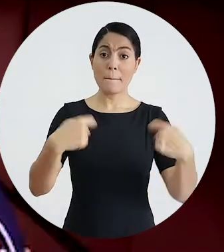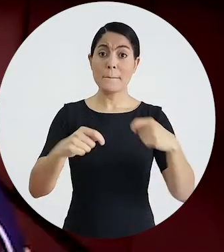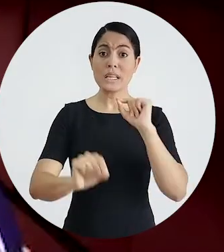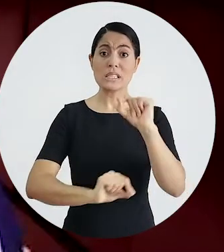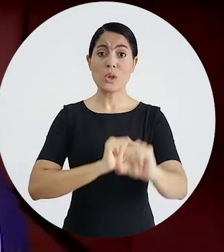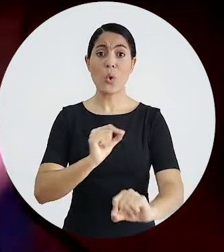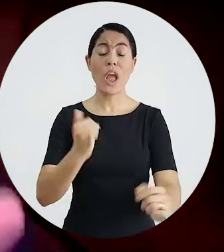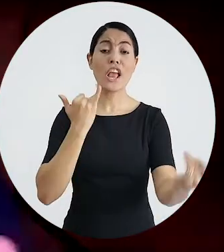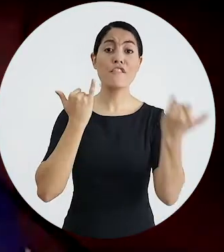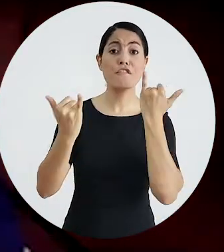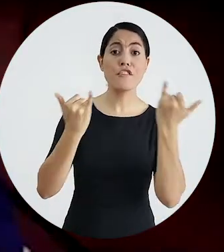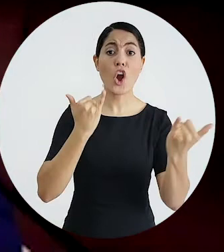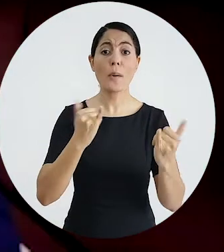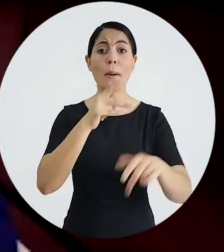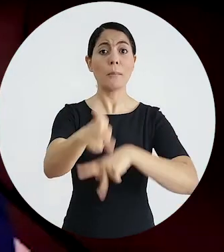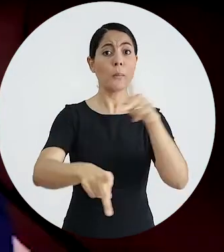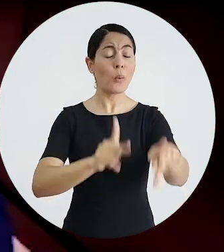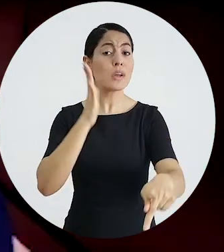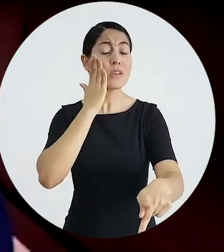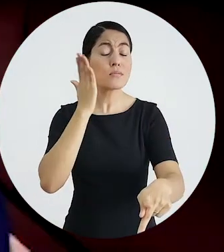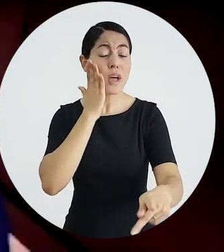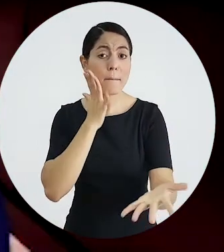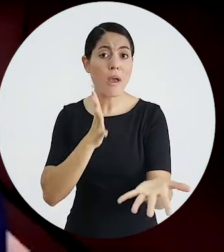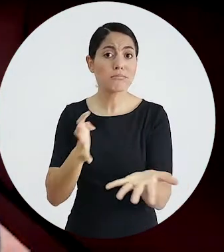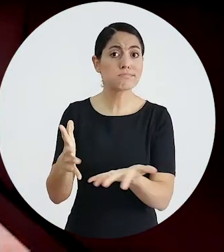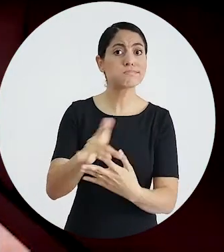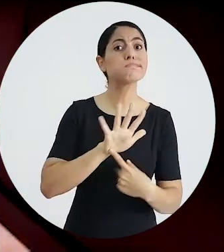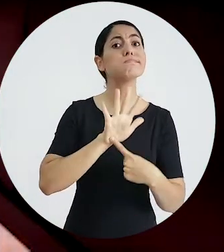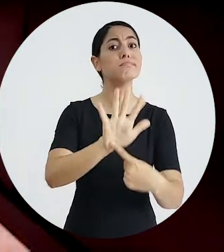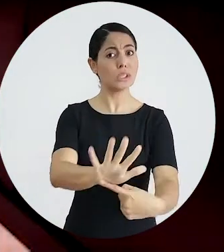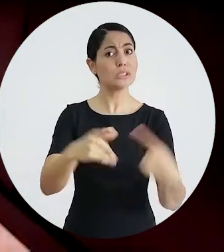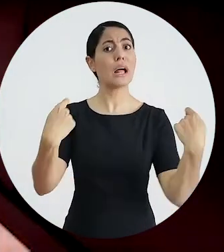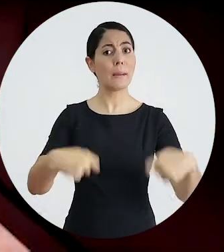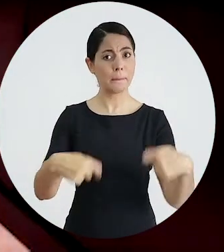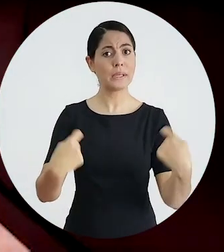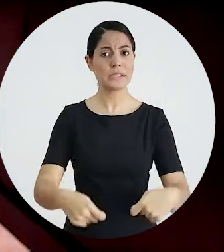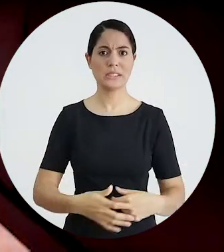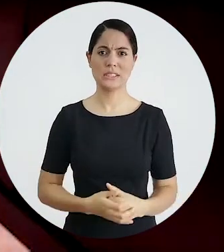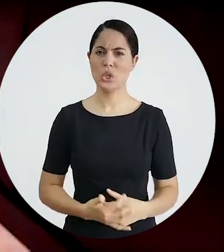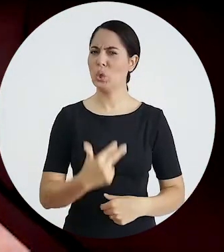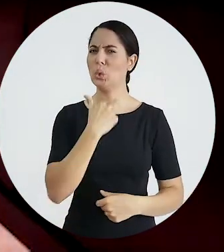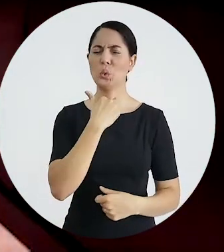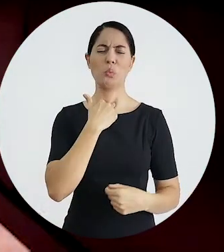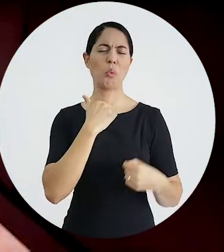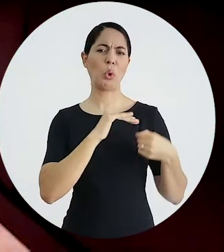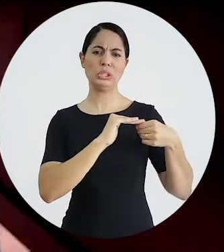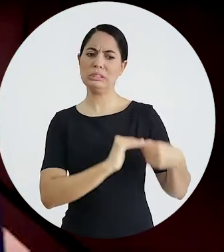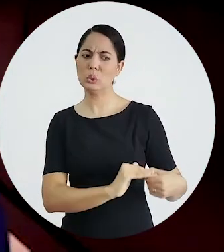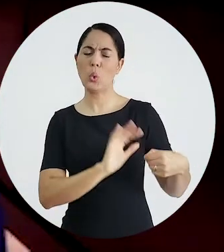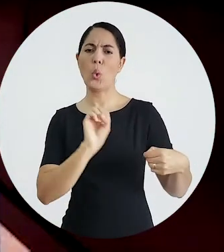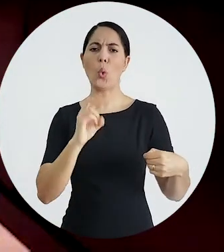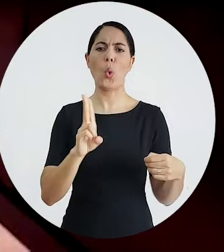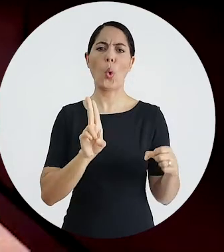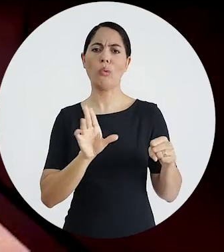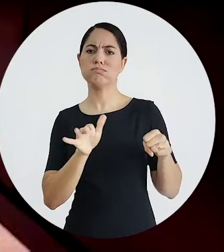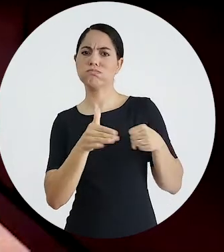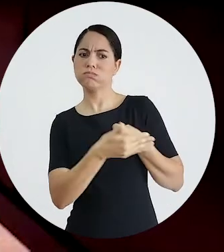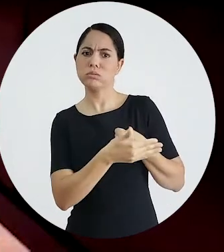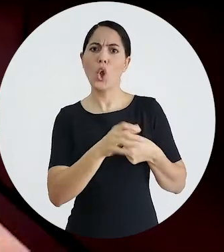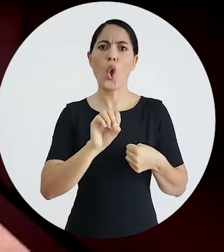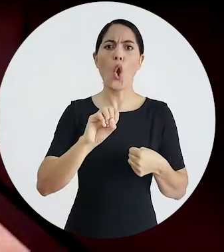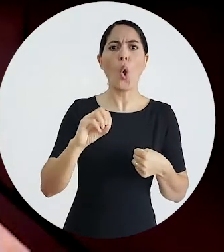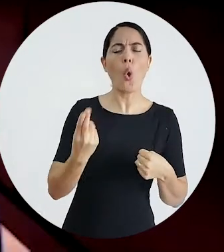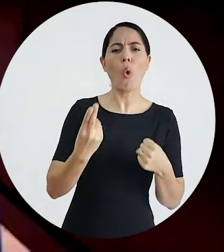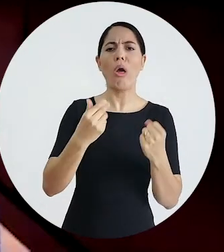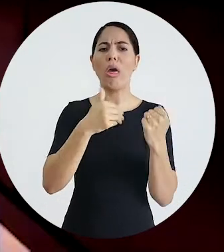sejam informados à população, que não haja qualquer tipo de censura,